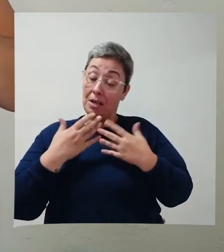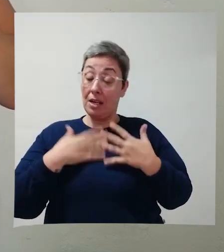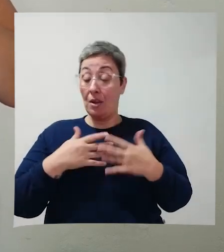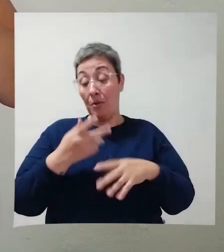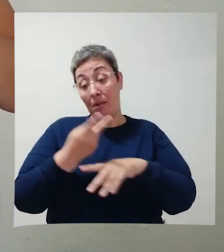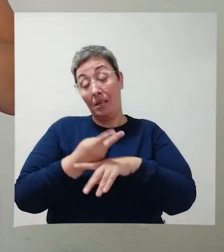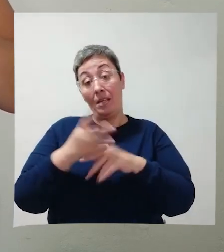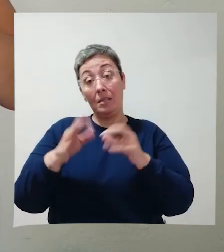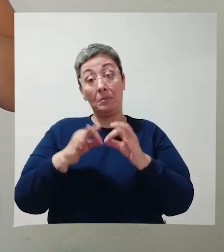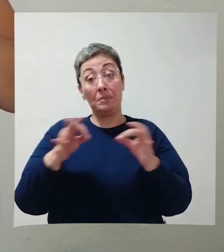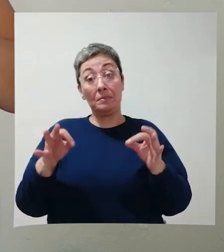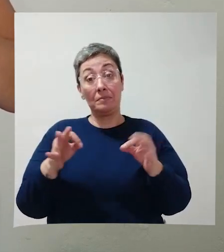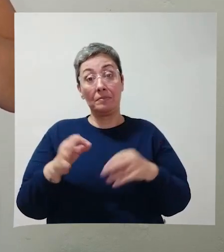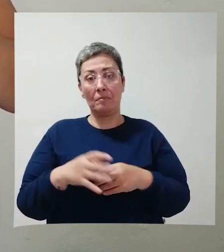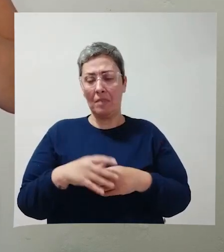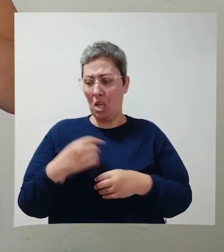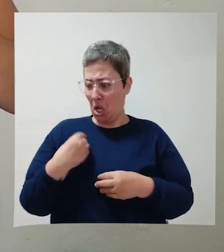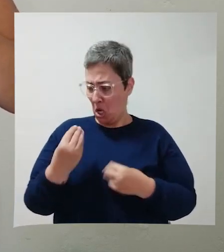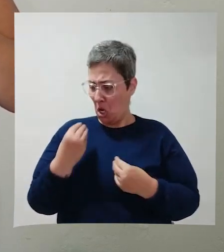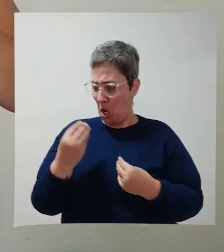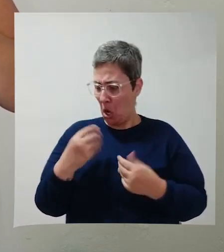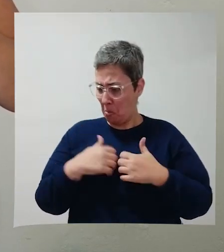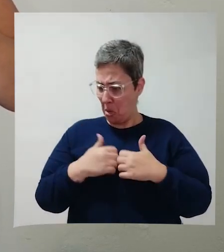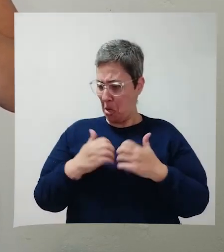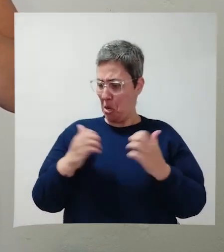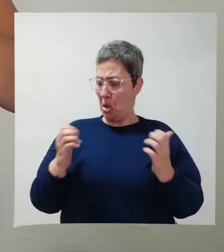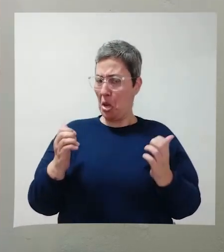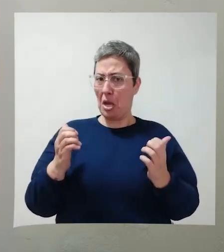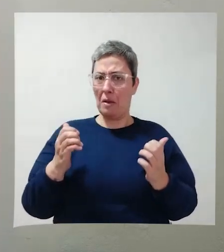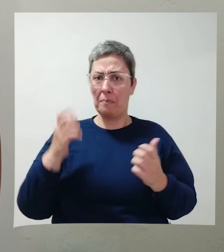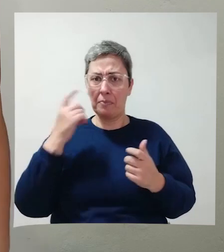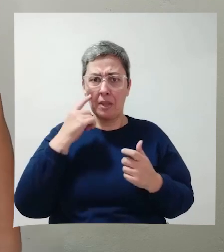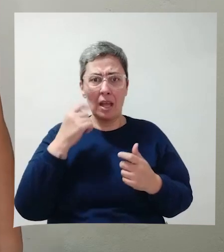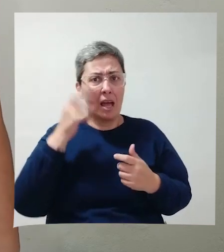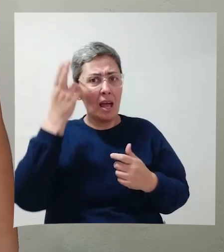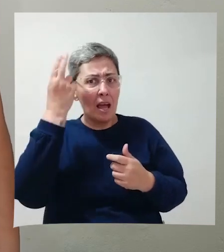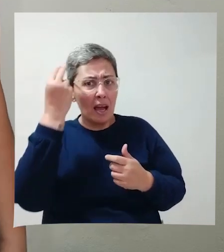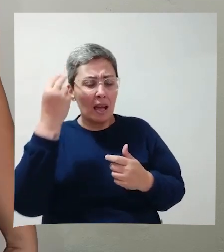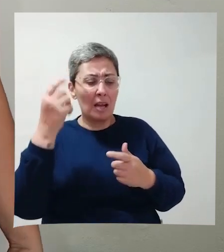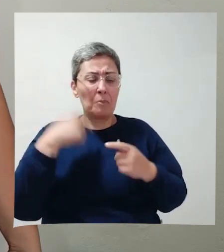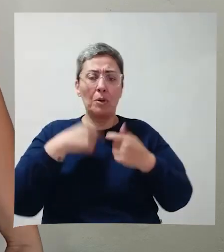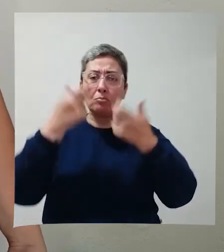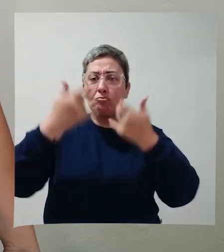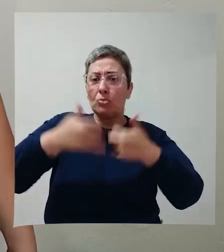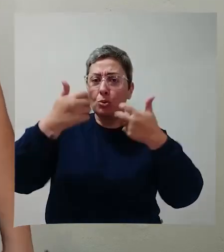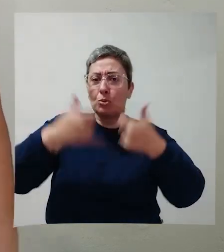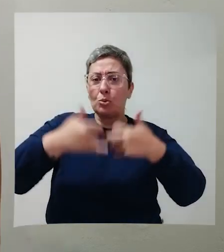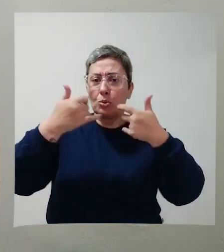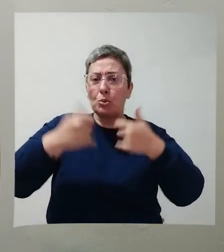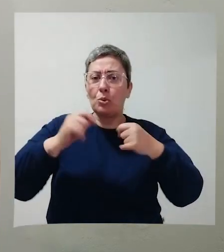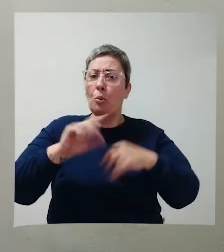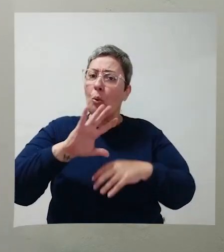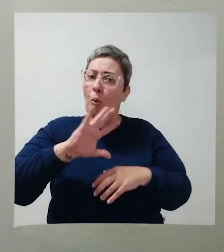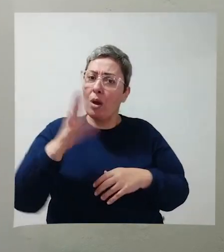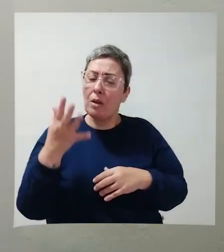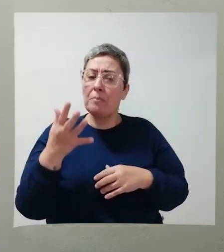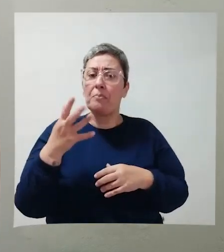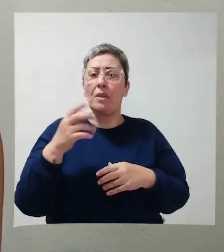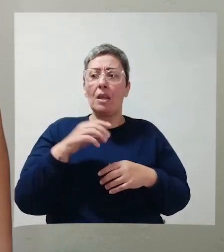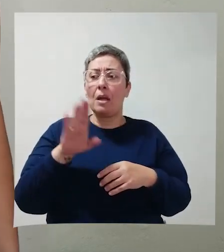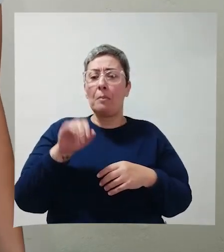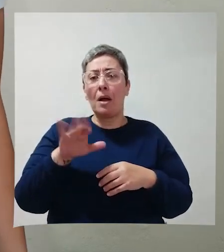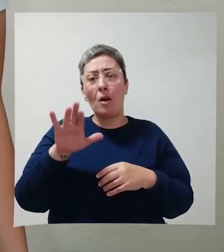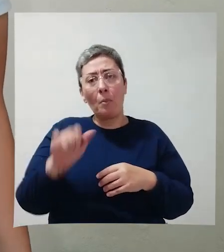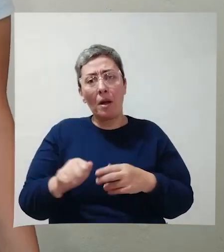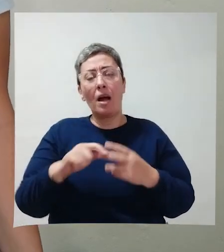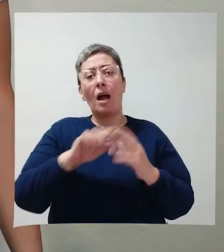deu este presente. Como assim abriu o coração? E a lebre contou tudinho o que tinha acontecido. Que